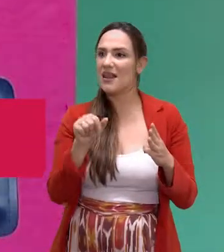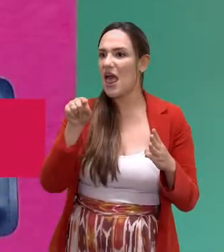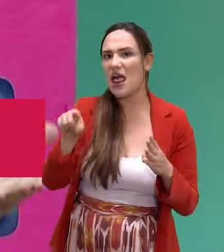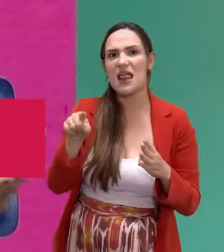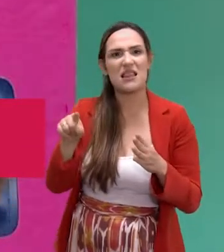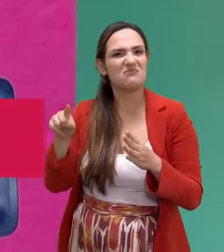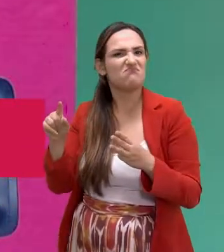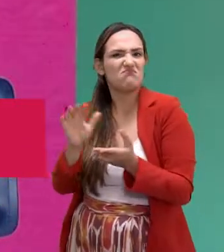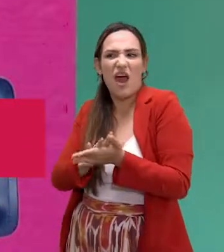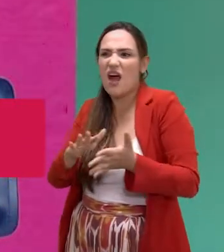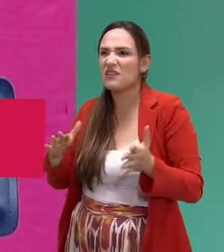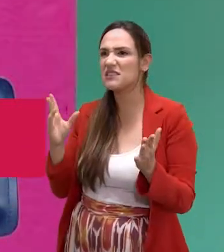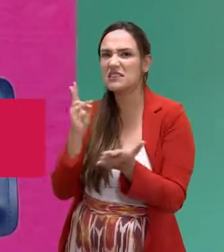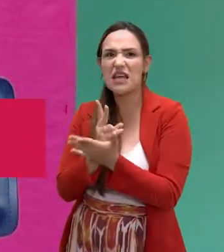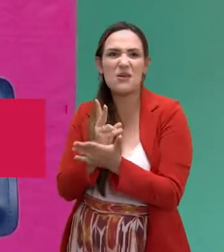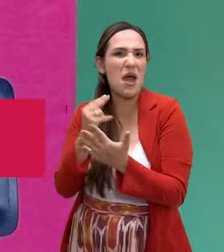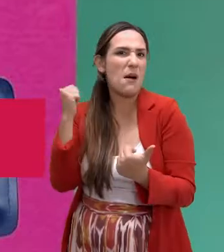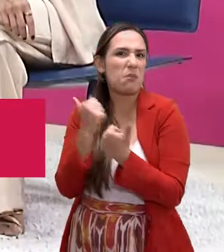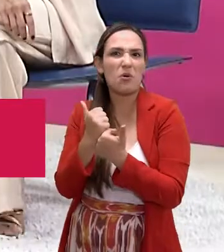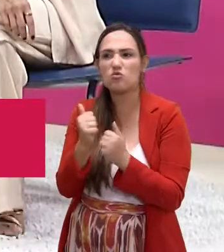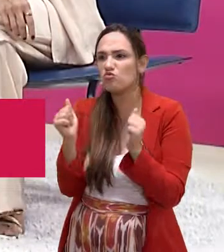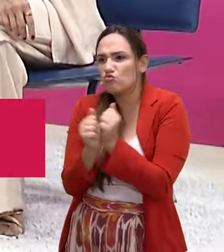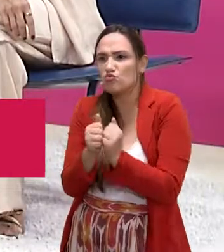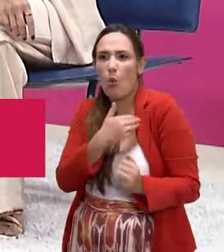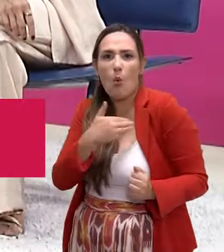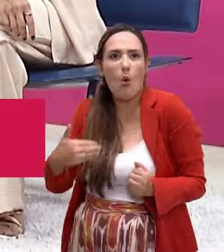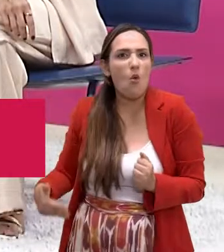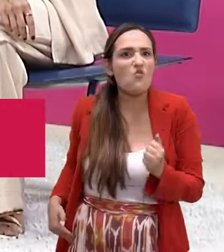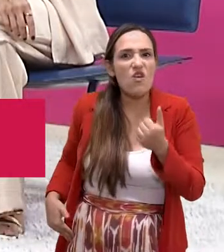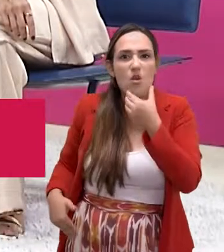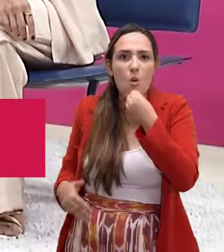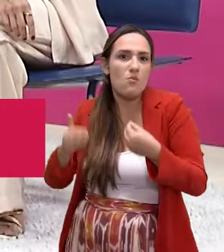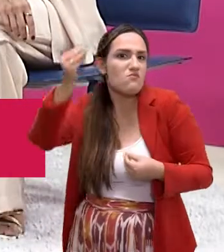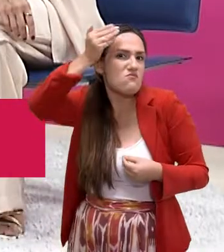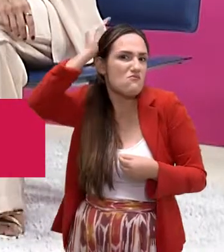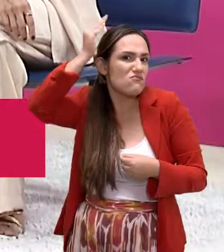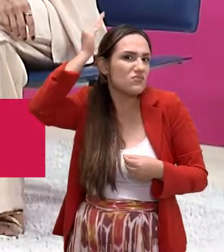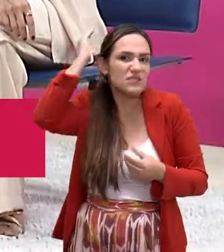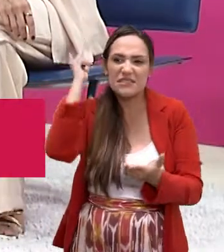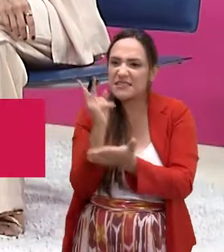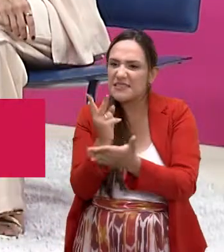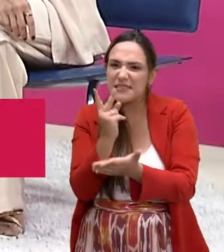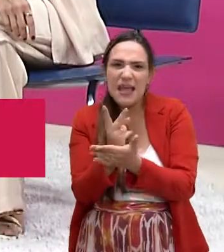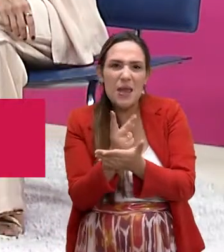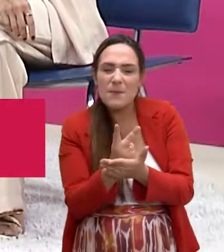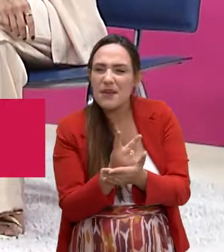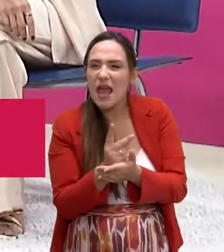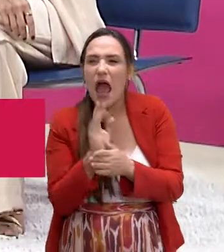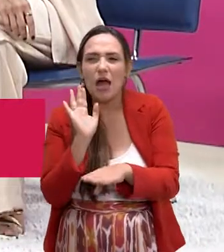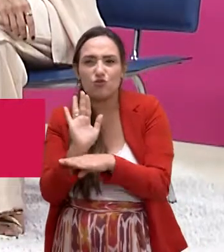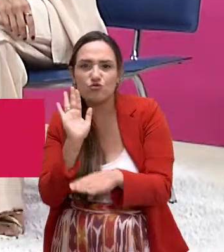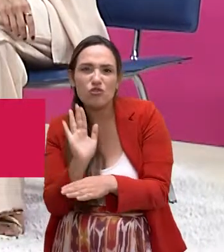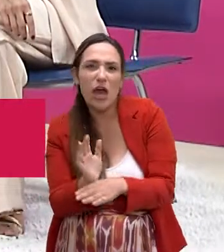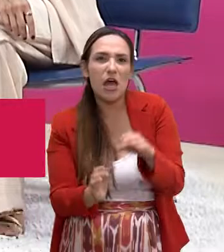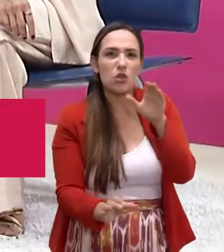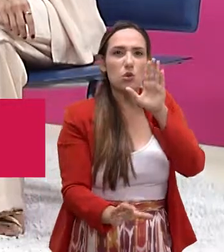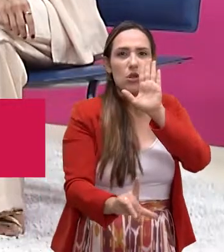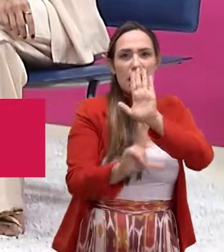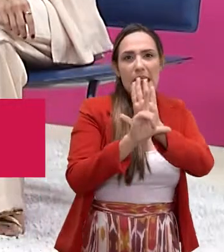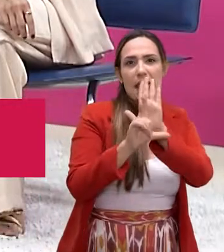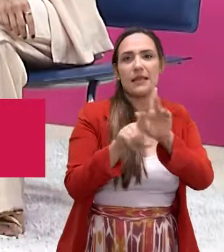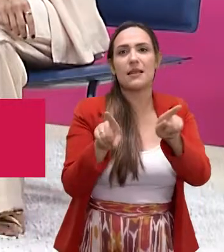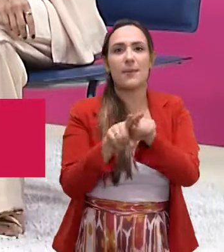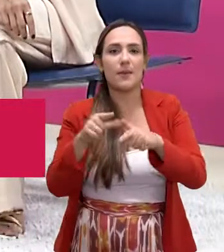está sempre ao lado do governador, nos apoiando em todas as nossas legislações do Estado que nos norteiam com relação às políticas